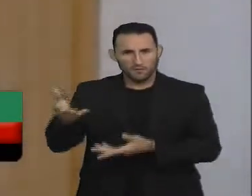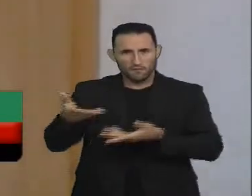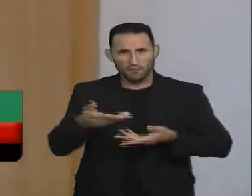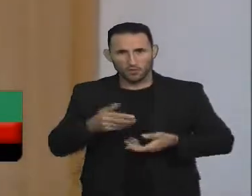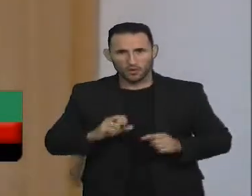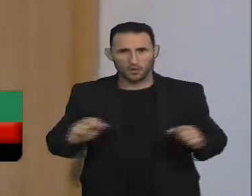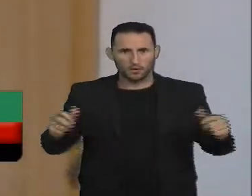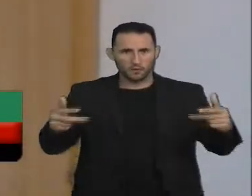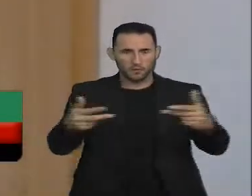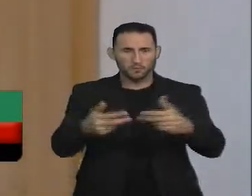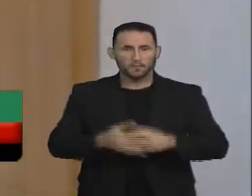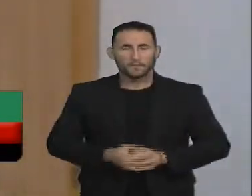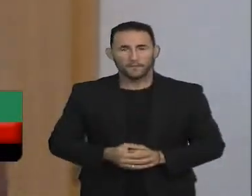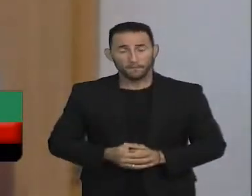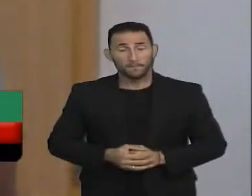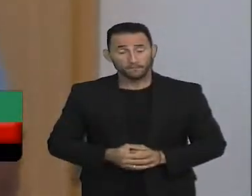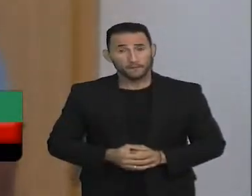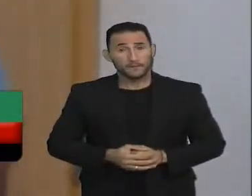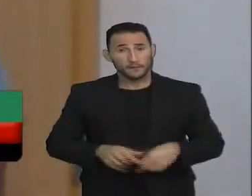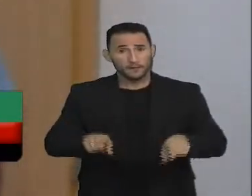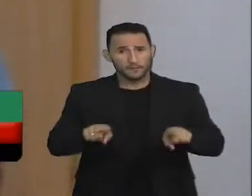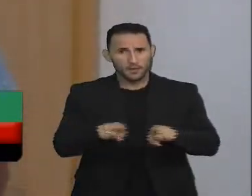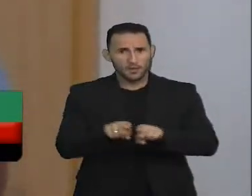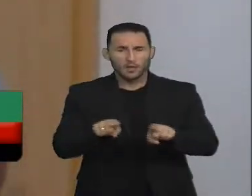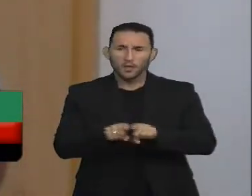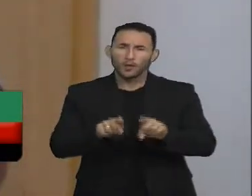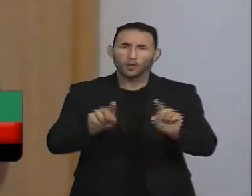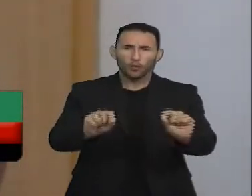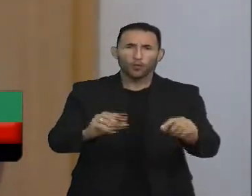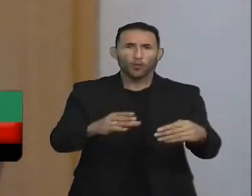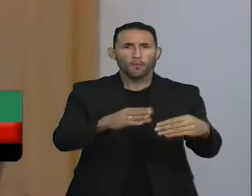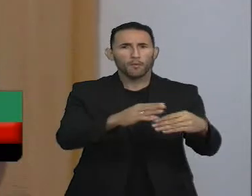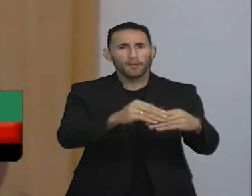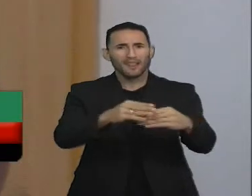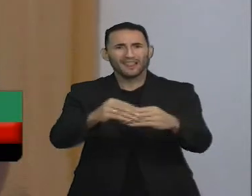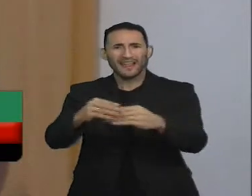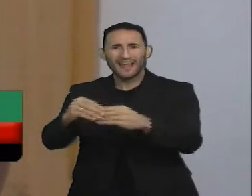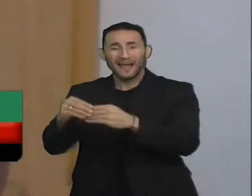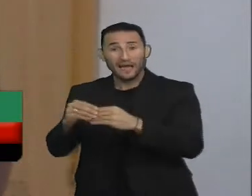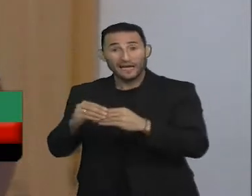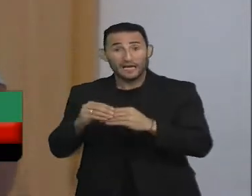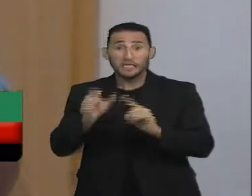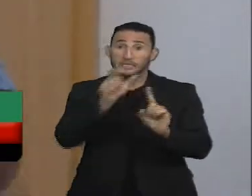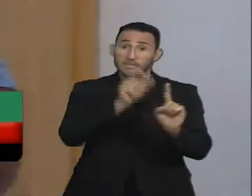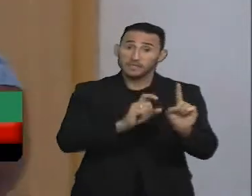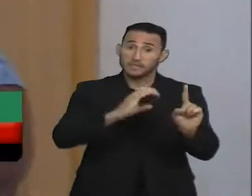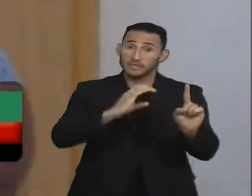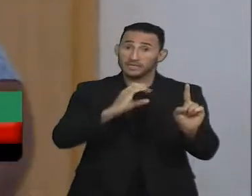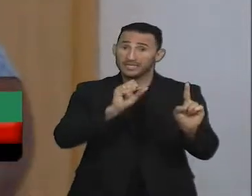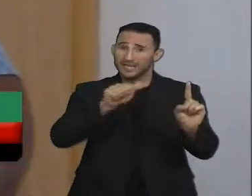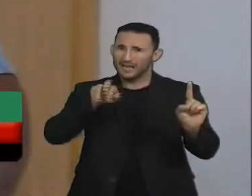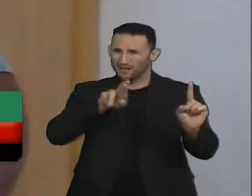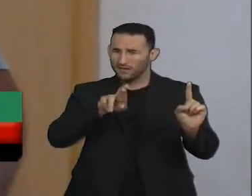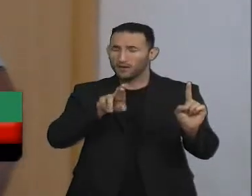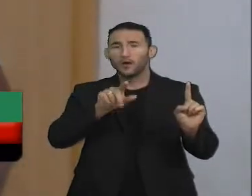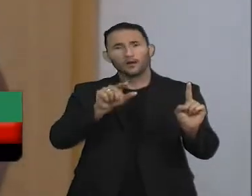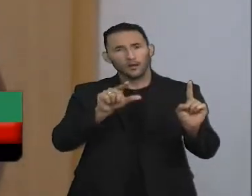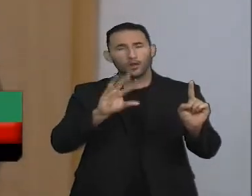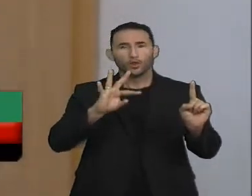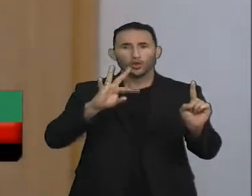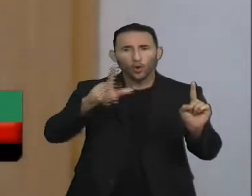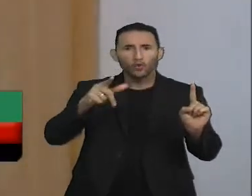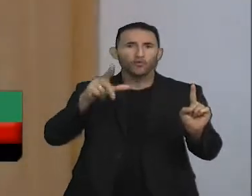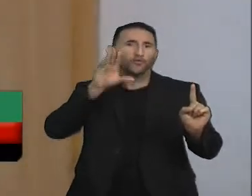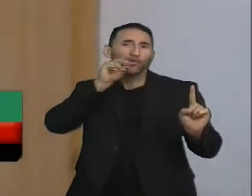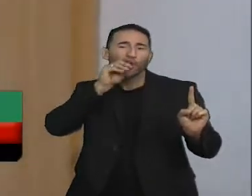O César, completar o César aqui, e todos vocês aqui da Secretaria de Saúde. Eu ouvi o Carmônio falar aí, realmente,